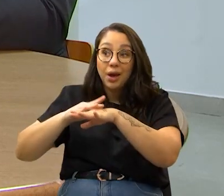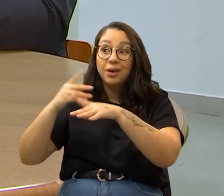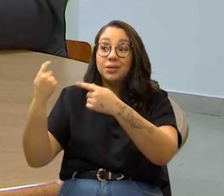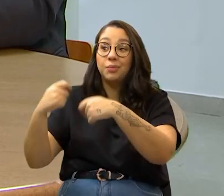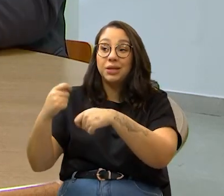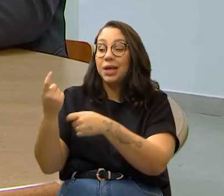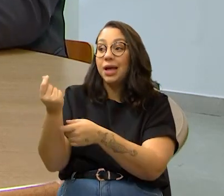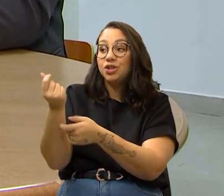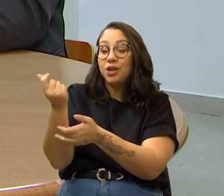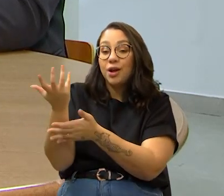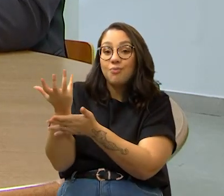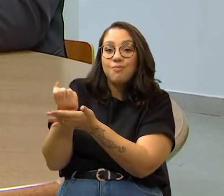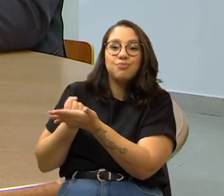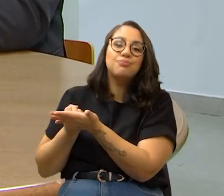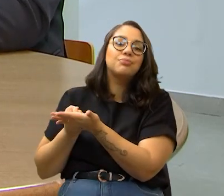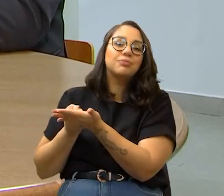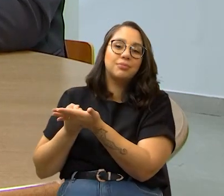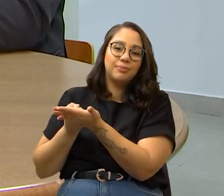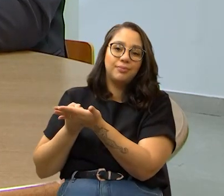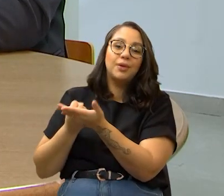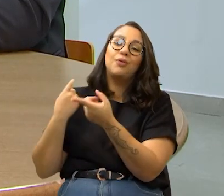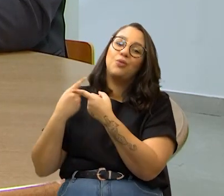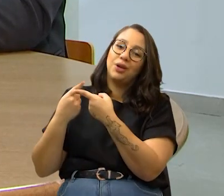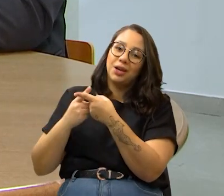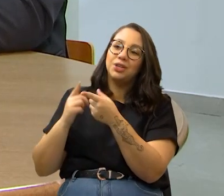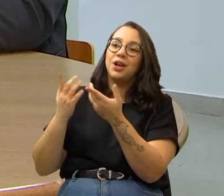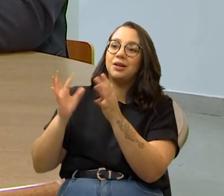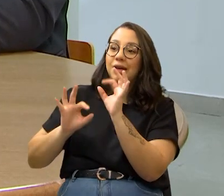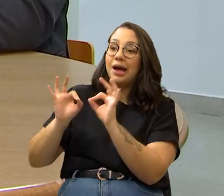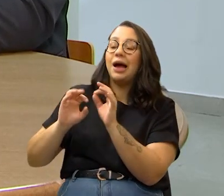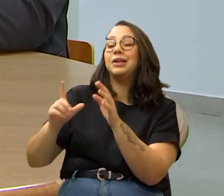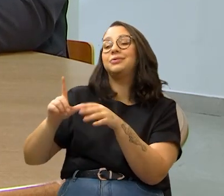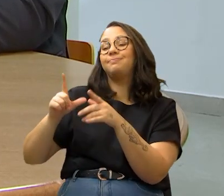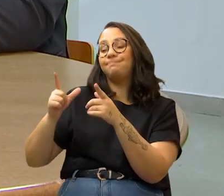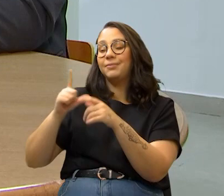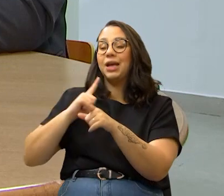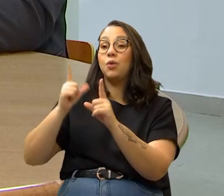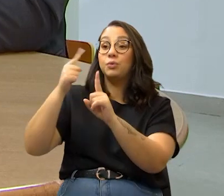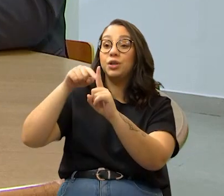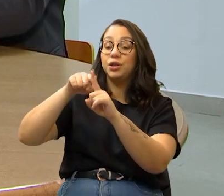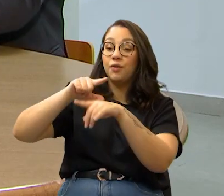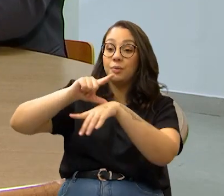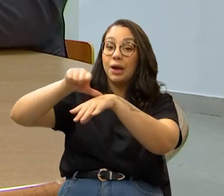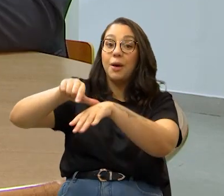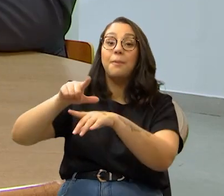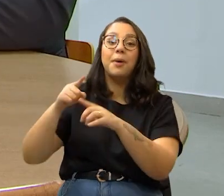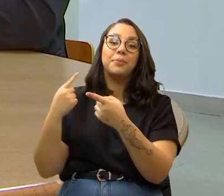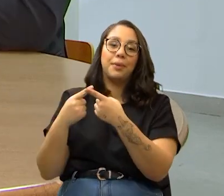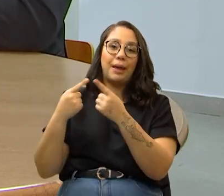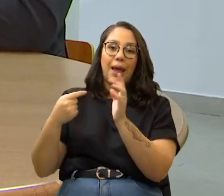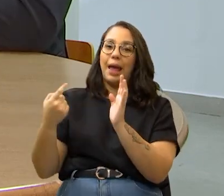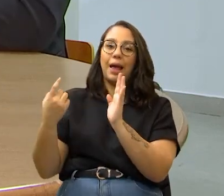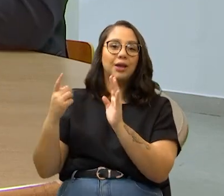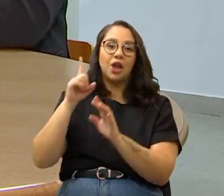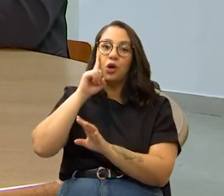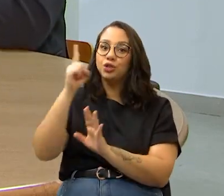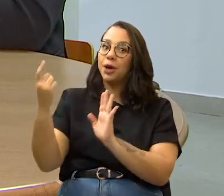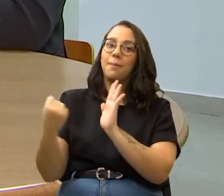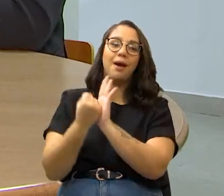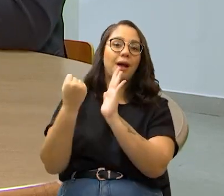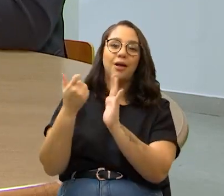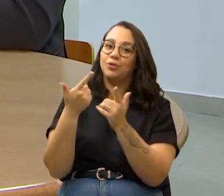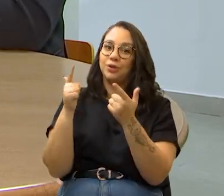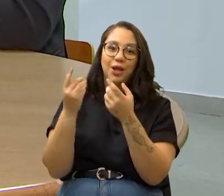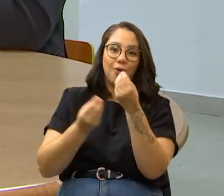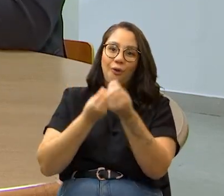que você necessite daquela reserva que você já está preparando e vai acabar atrasando seu objetivo. Porém, quando a data está marcada, não tem mais o que fazer. Não